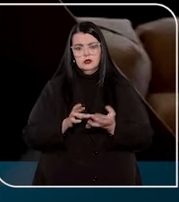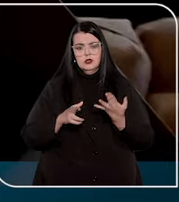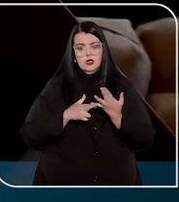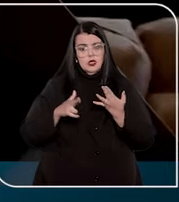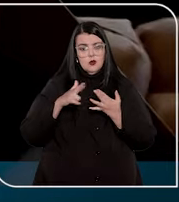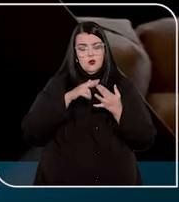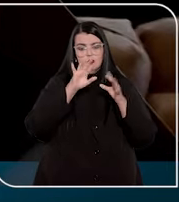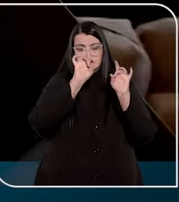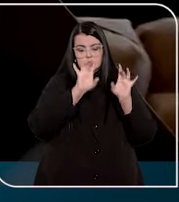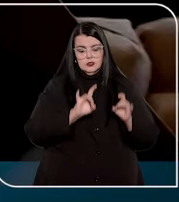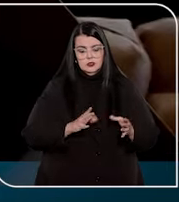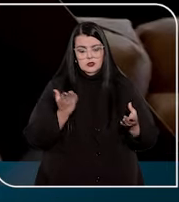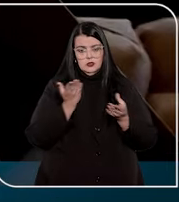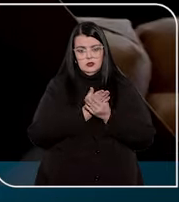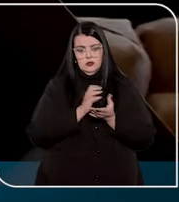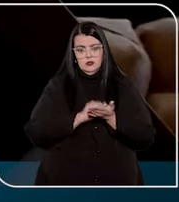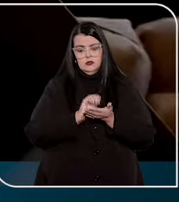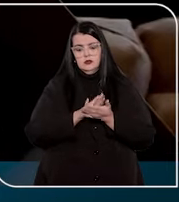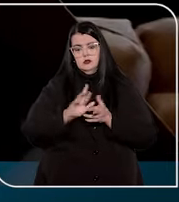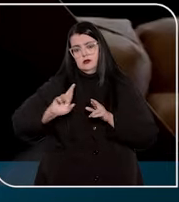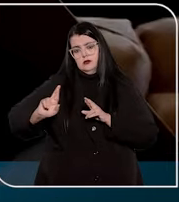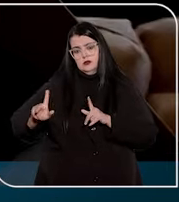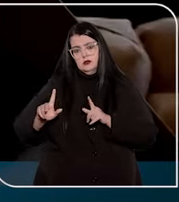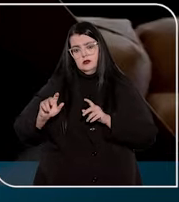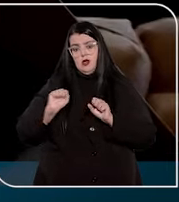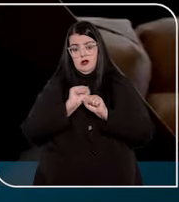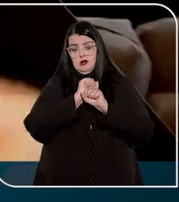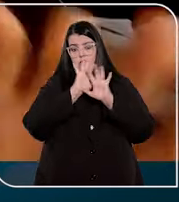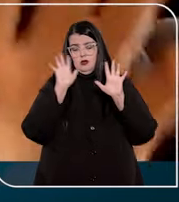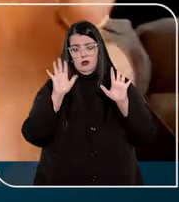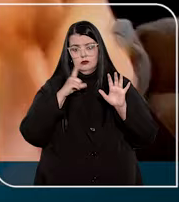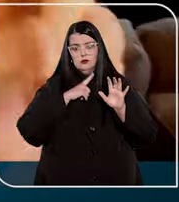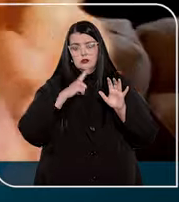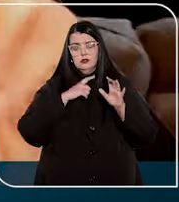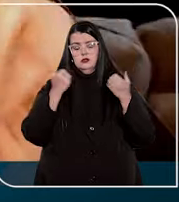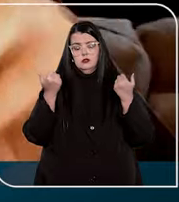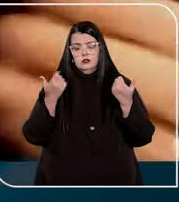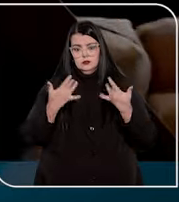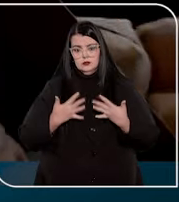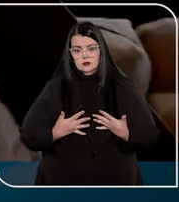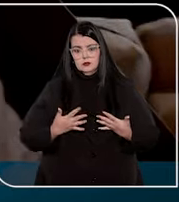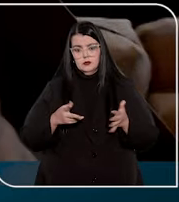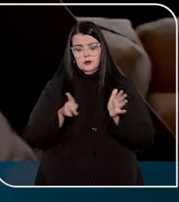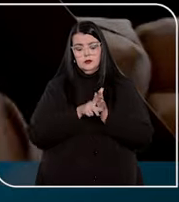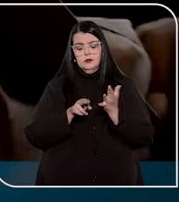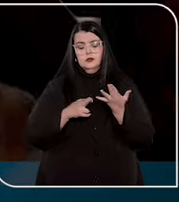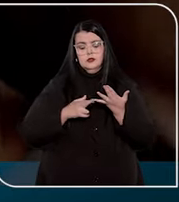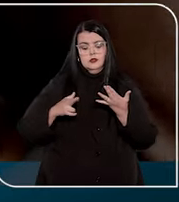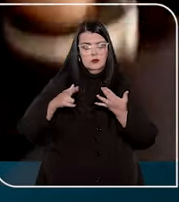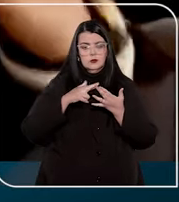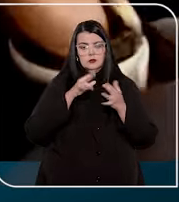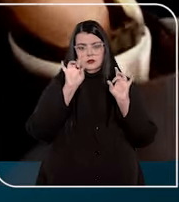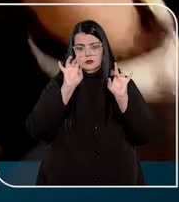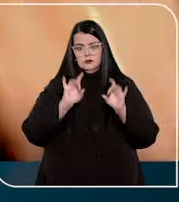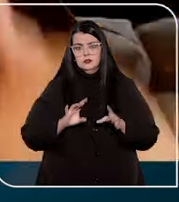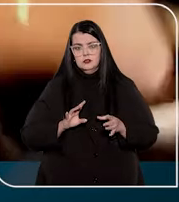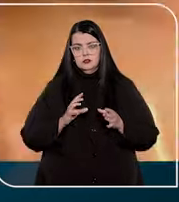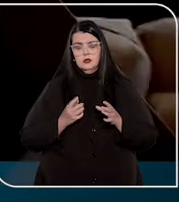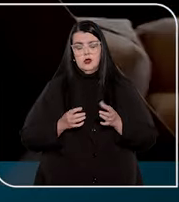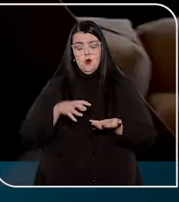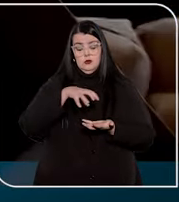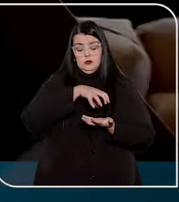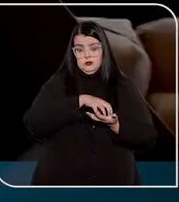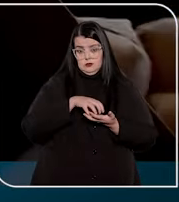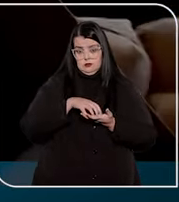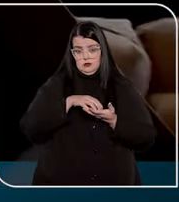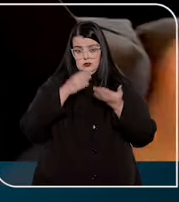mas nos embargos de divergência ele fica mais claro. E quando eu estava dando a explicação aqui do recurso especial, eu estava me referindo aos tribunais da origem. Mas